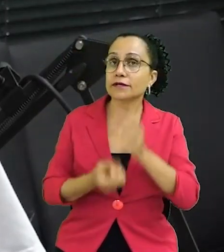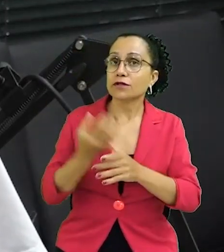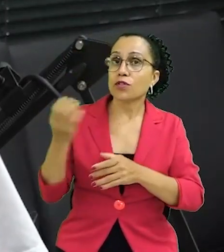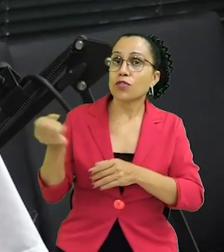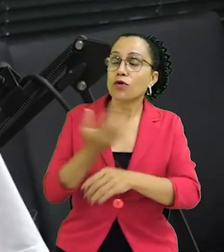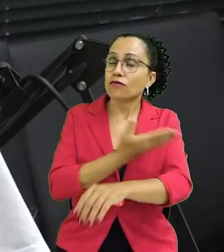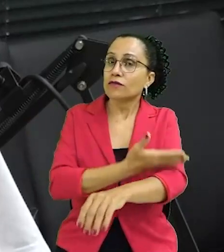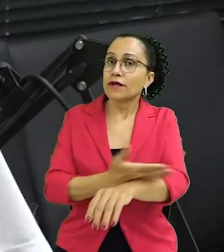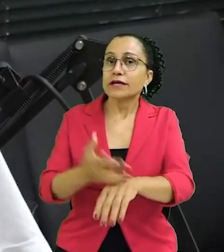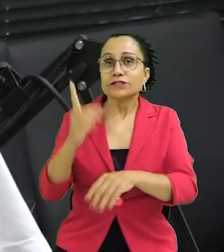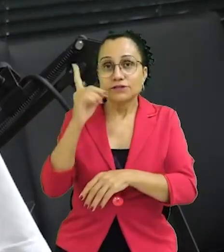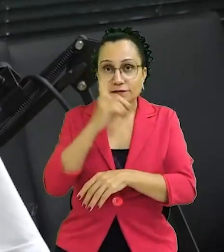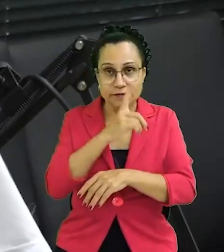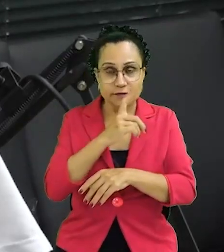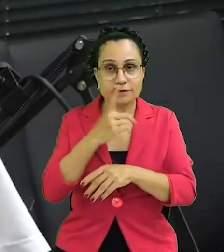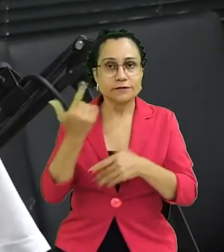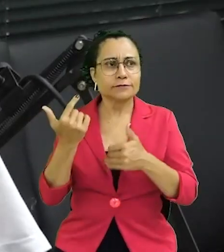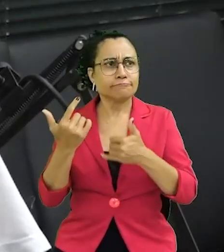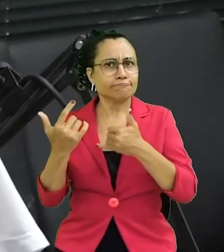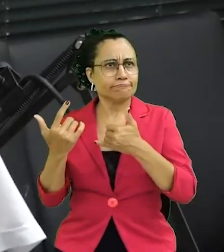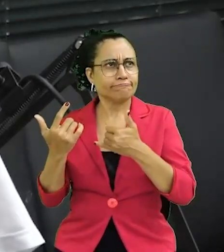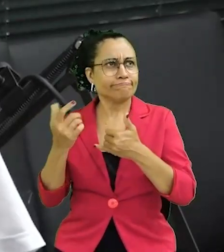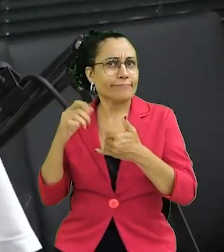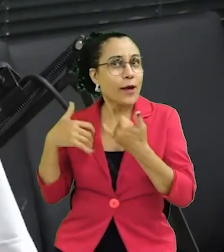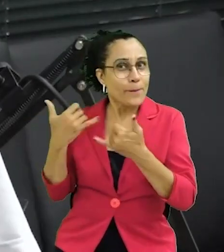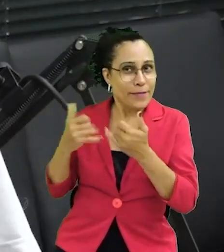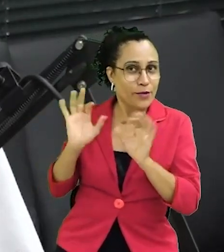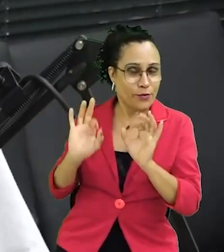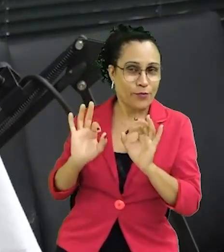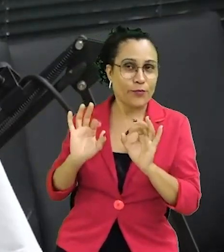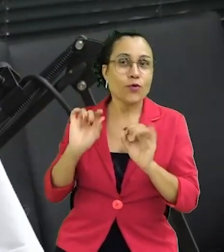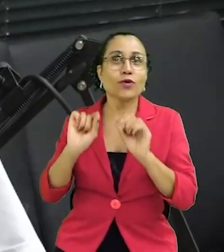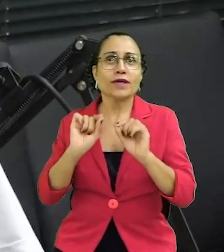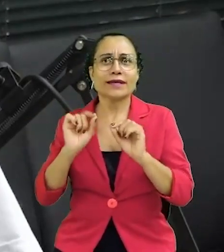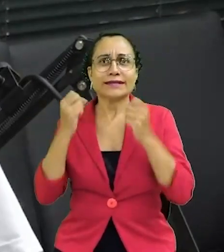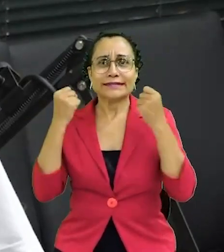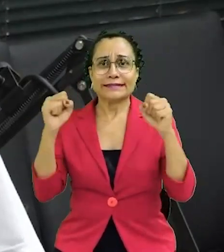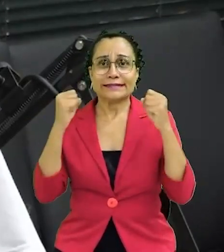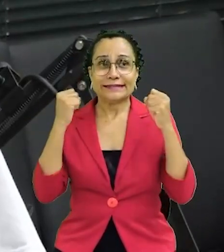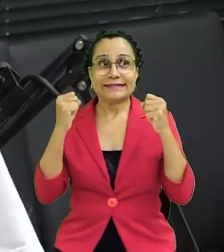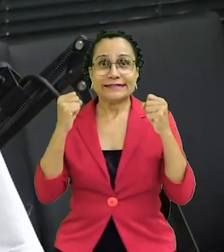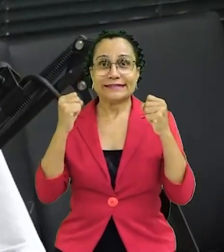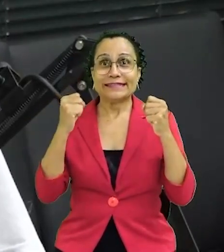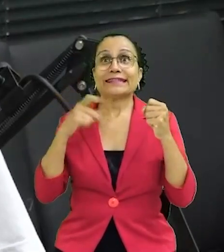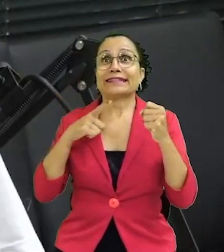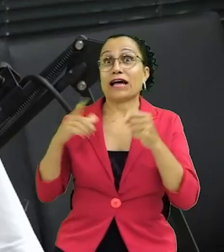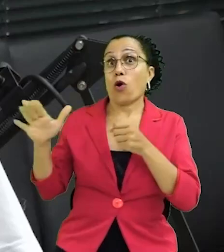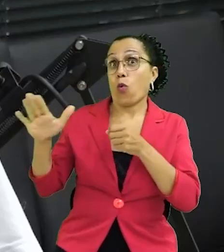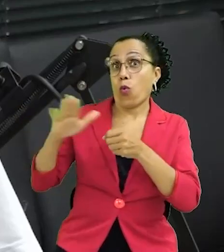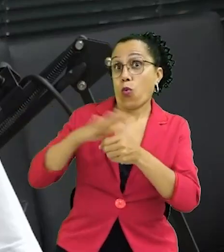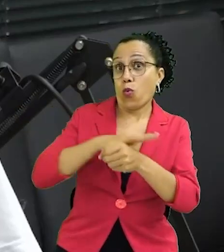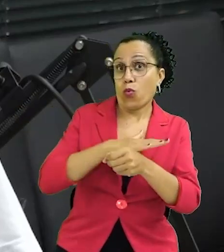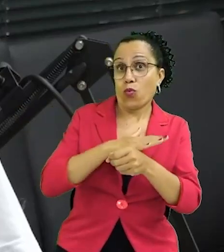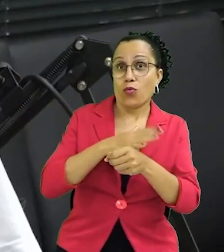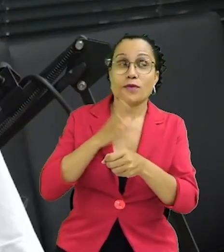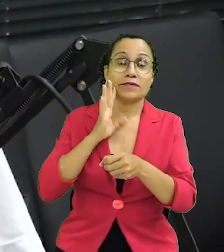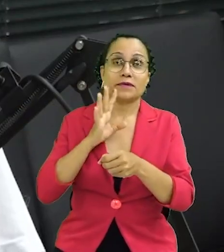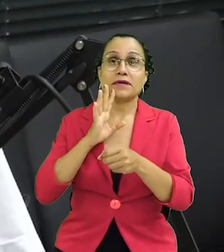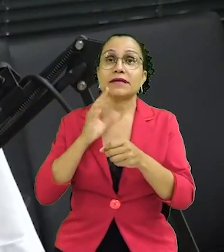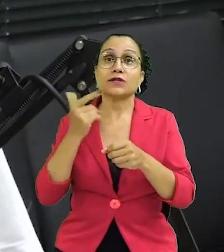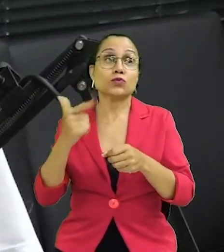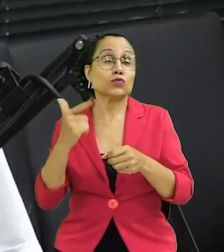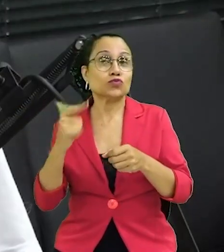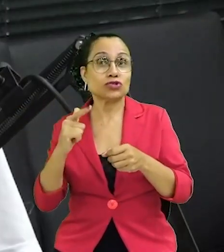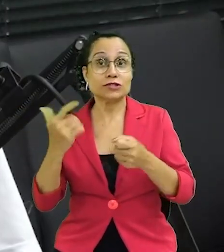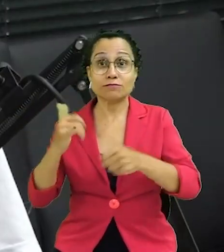ser difícil. Eu gosto de brincar que se exercício fosse legal, as academias estariam lotadas e a gente não teria um nível de sedentarismo.